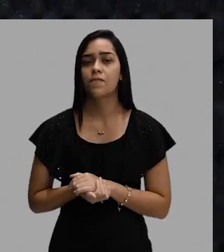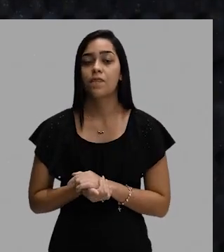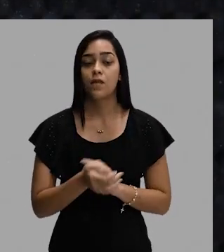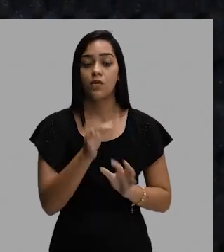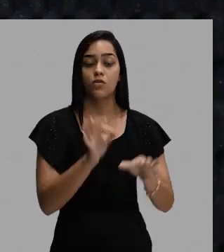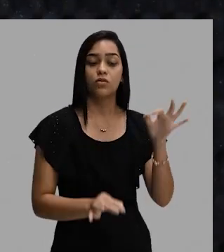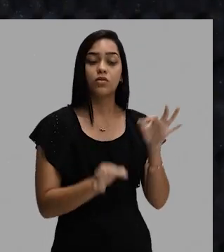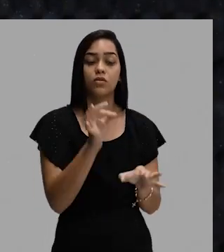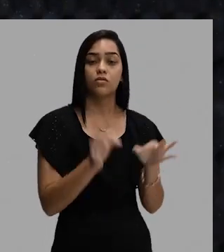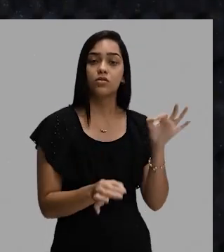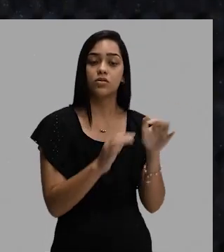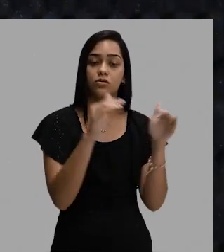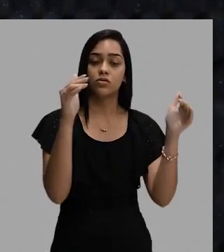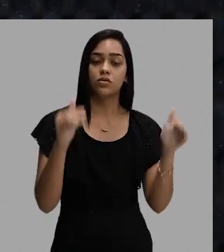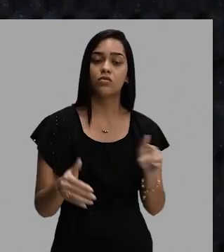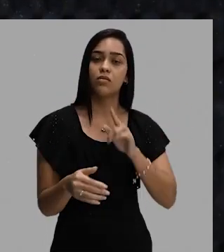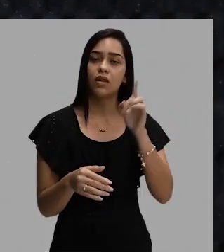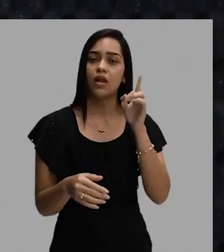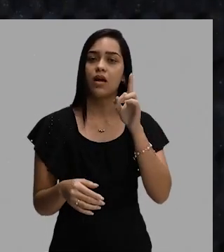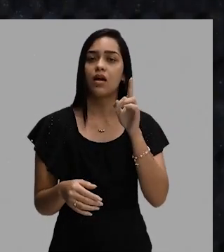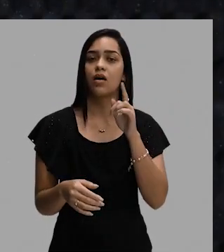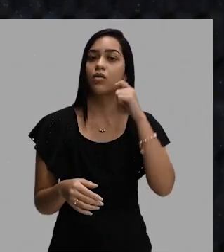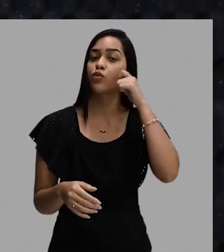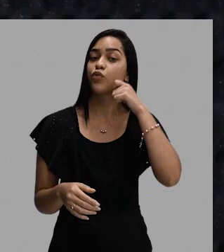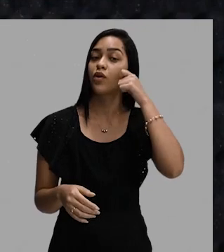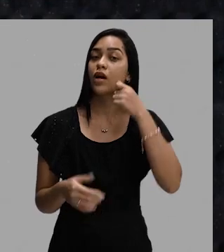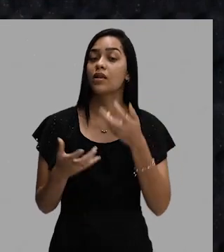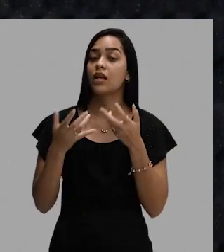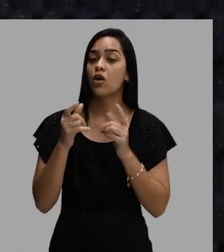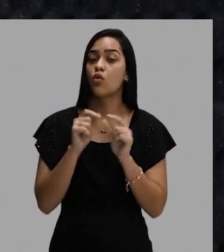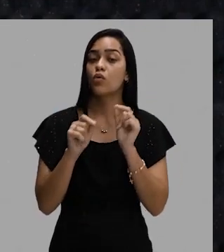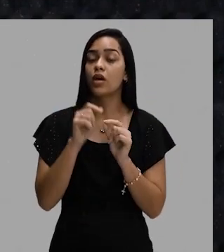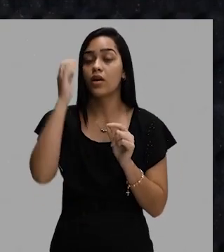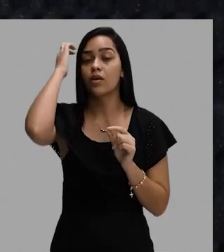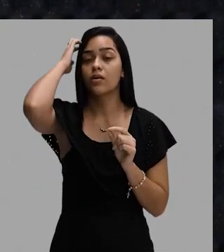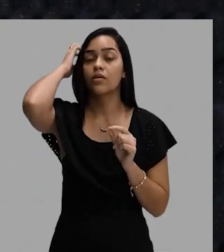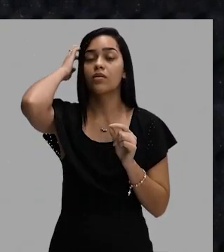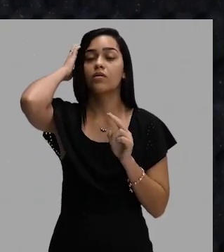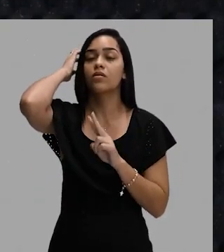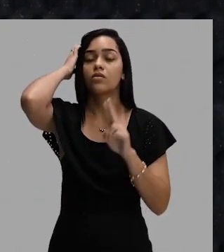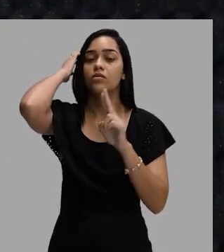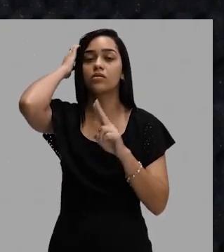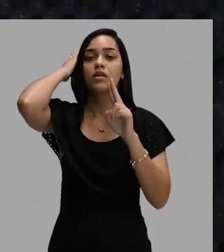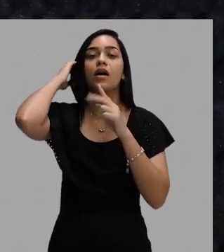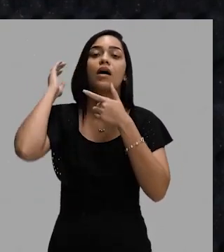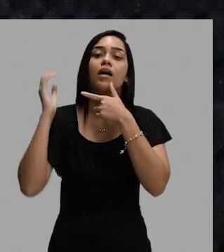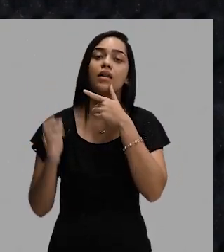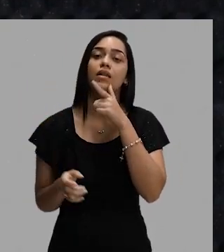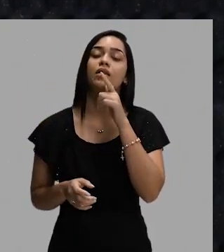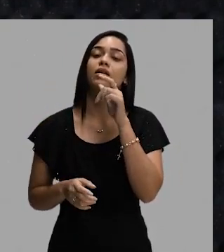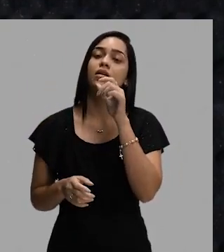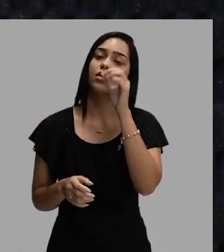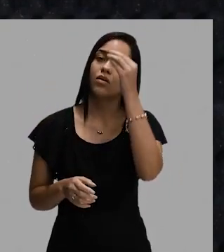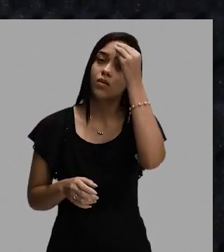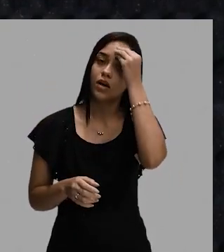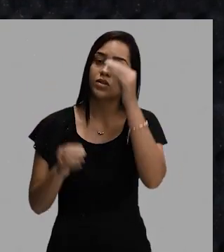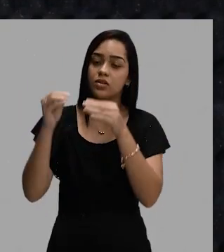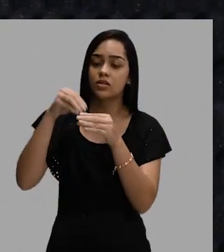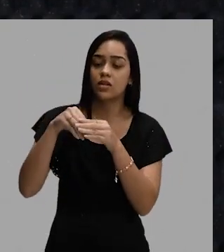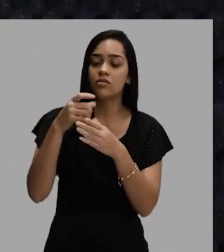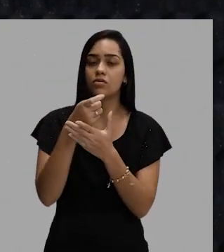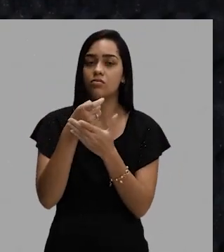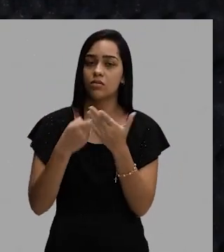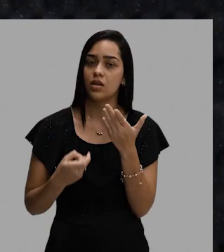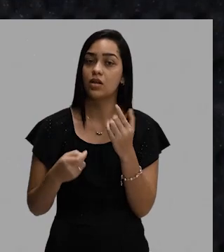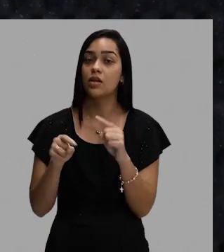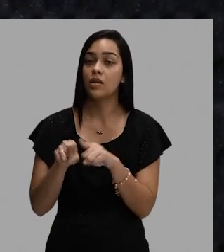tribunal, com o juiz, o advogado vai tentar usar a linguagem dentro de um texto